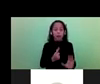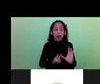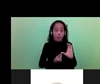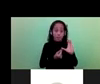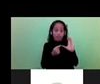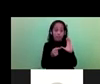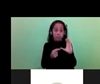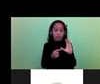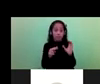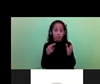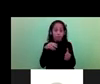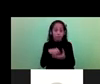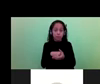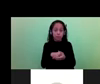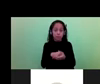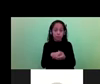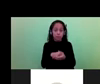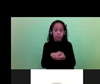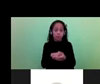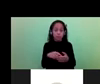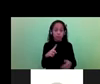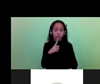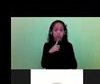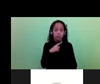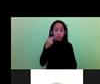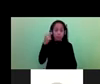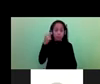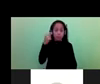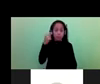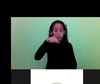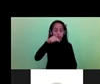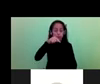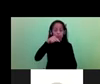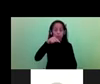ele considera o sujeito,